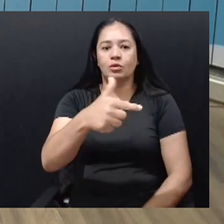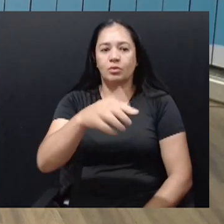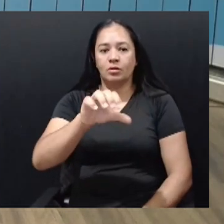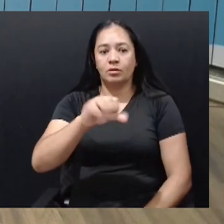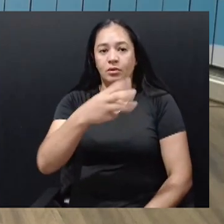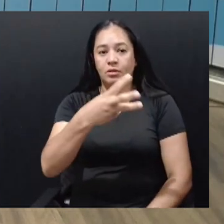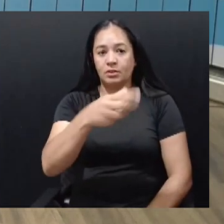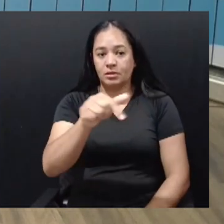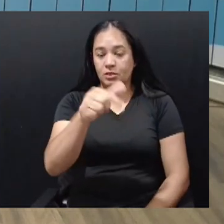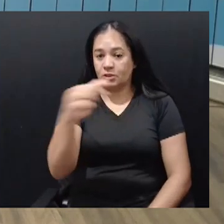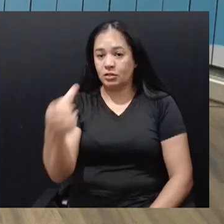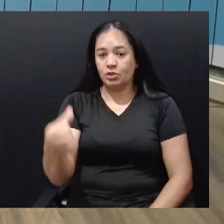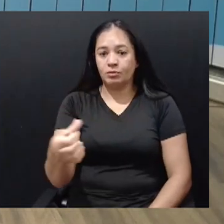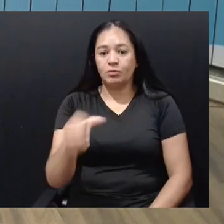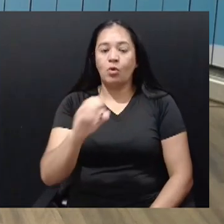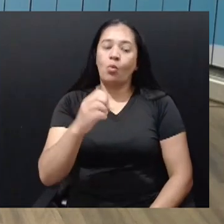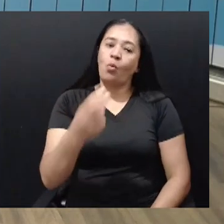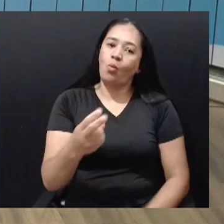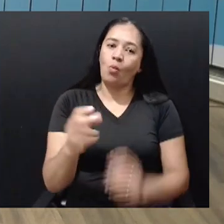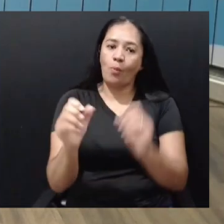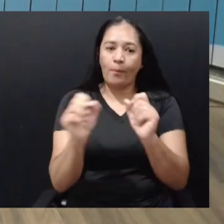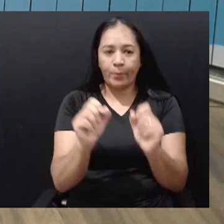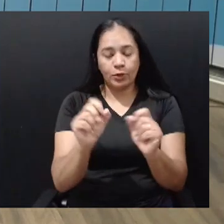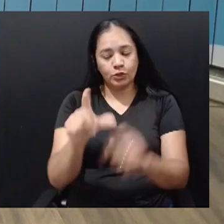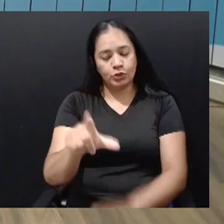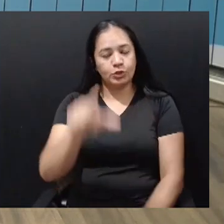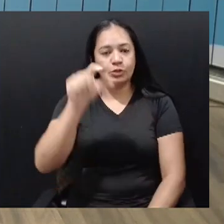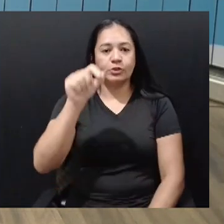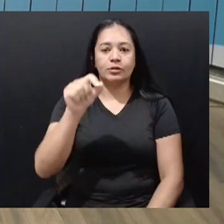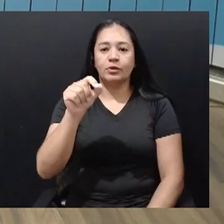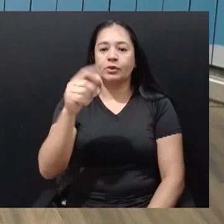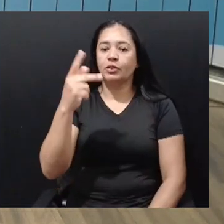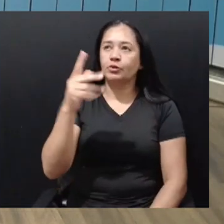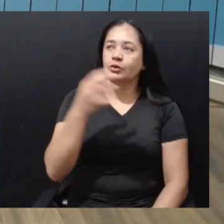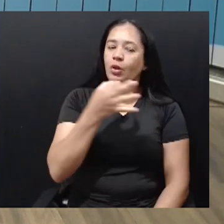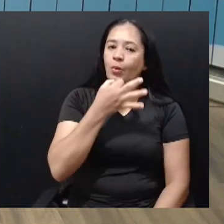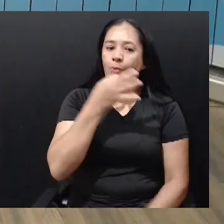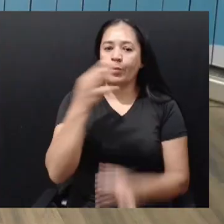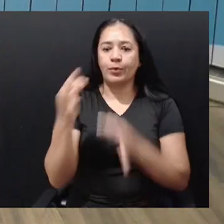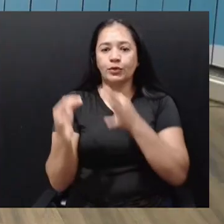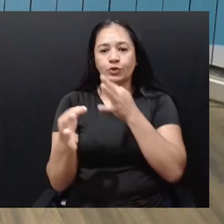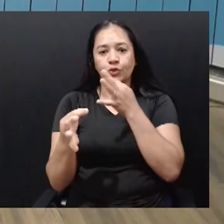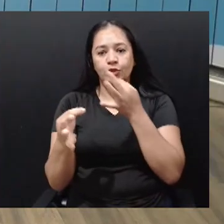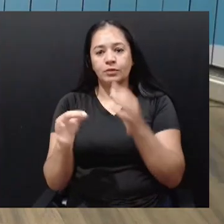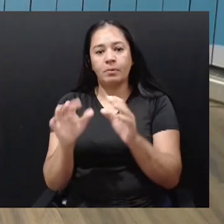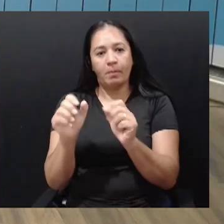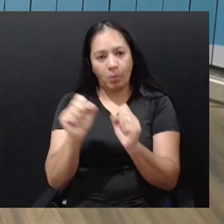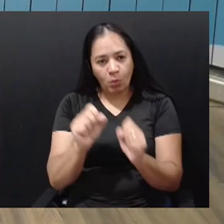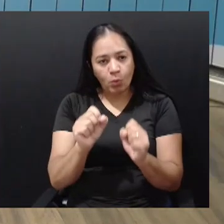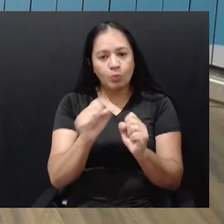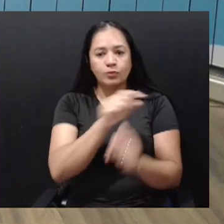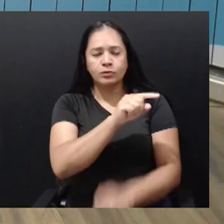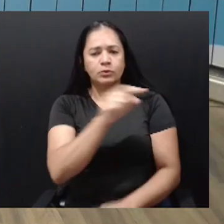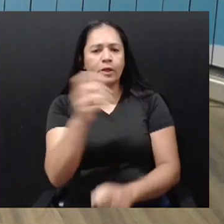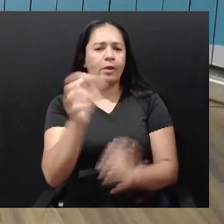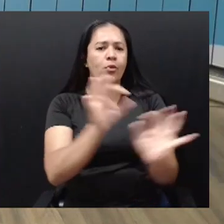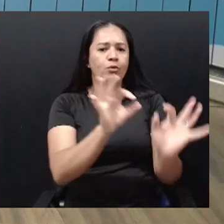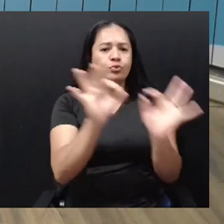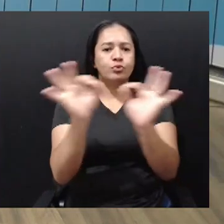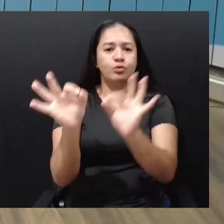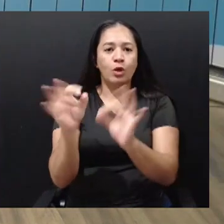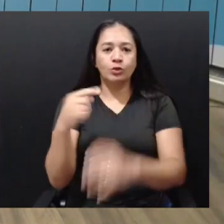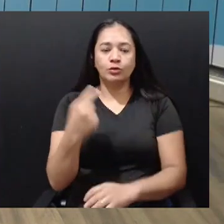978293776. Ou você tem a opção de mandar o seu elogio e uma crítica construtiva, o que você quer assistir aqui no nosso